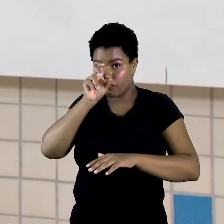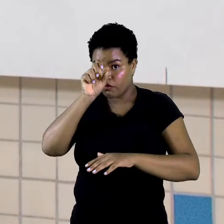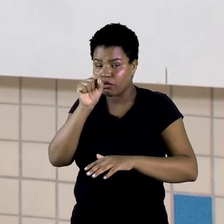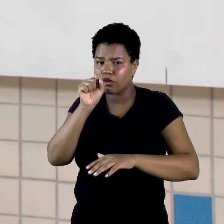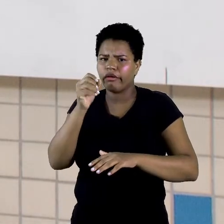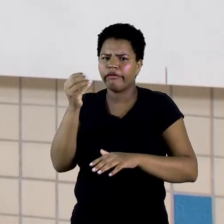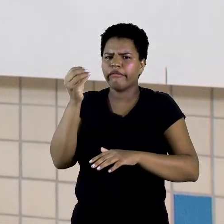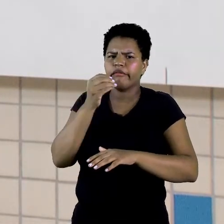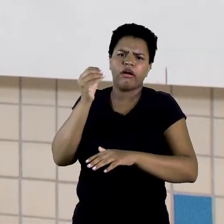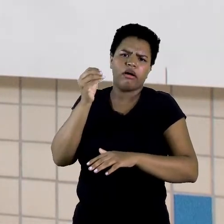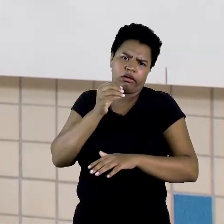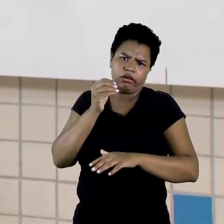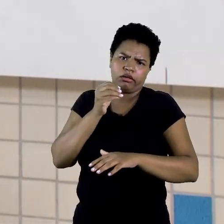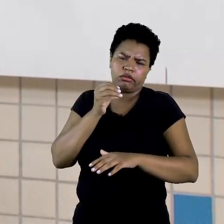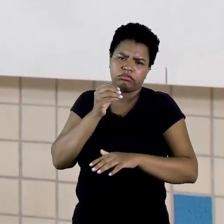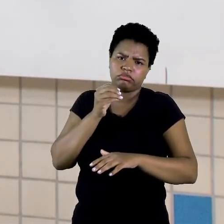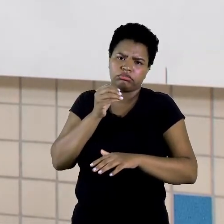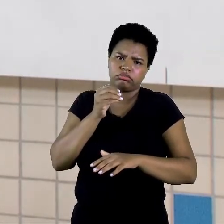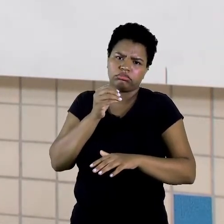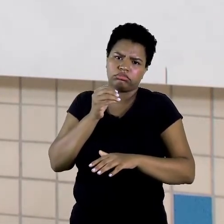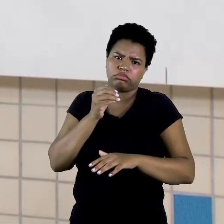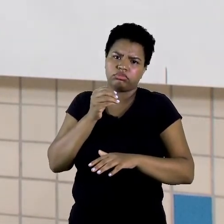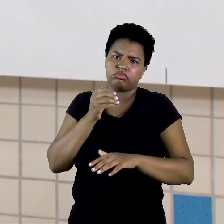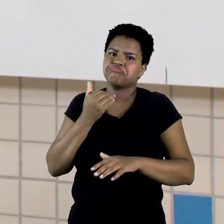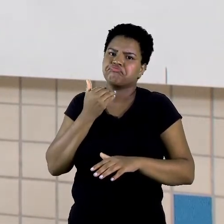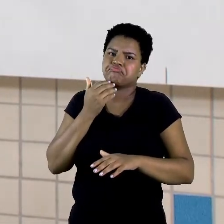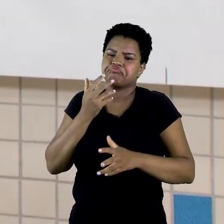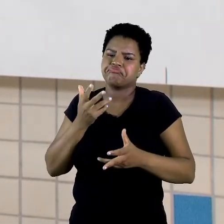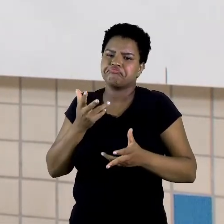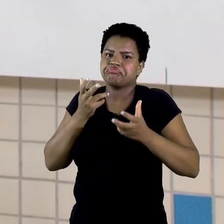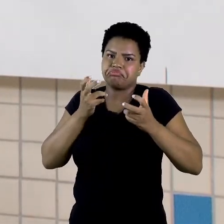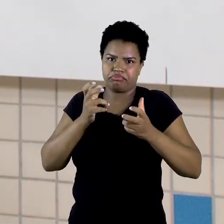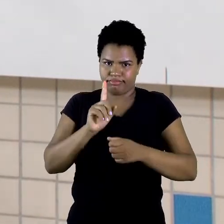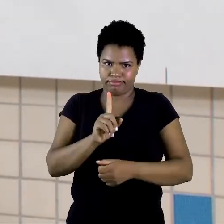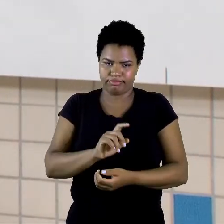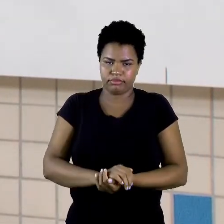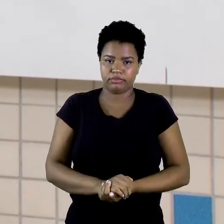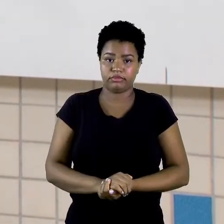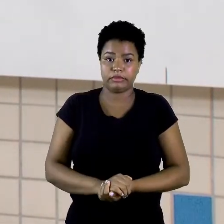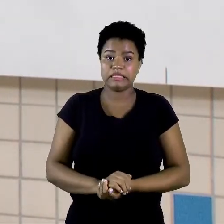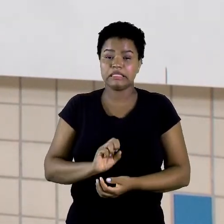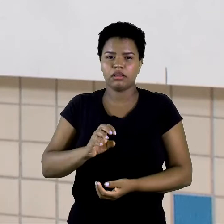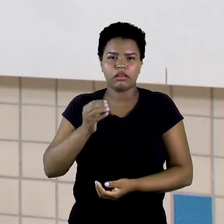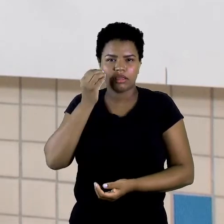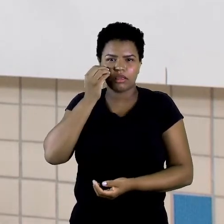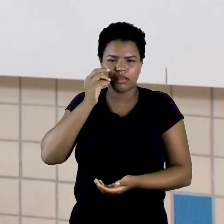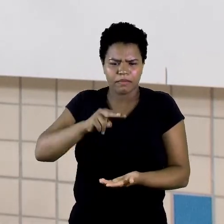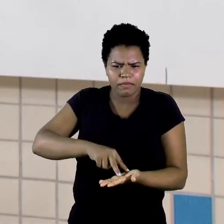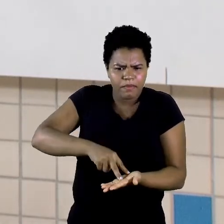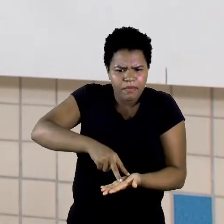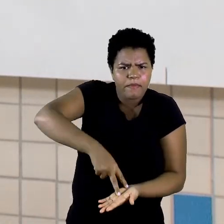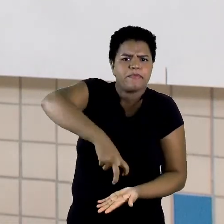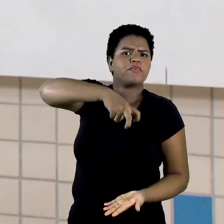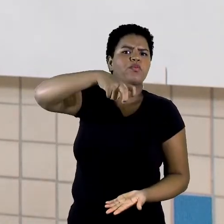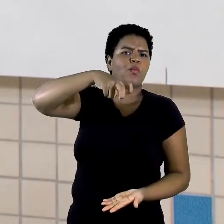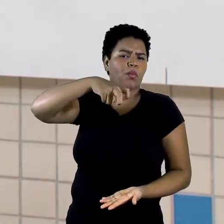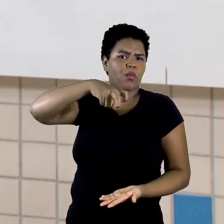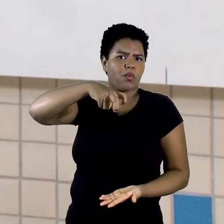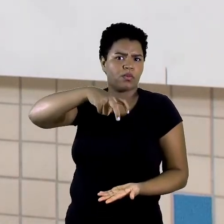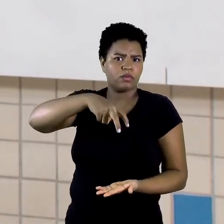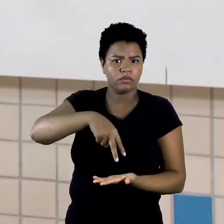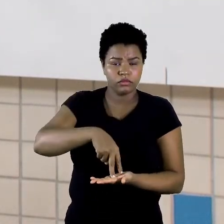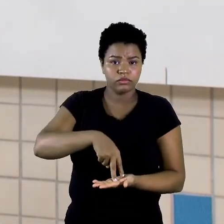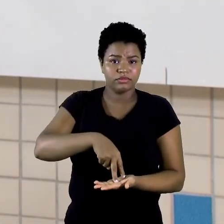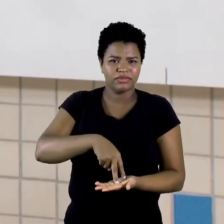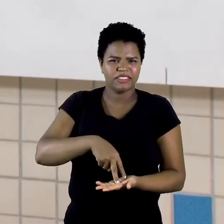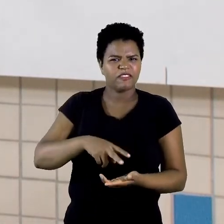fracas que você não consegue perceber elas. Se você tentar pular o mais alto que conseguir, mesmo que se